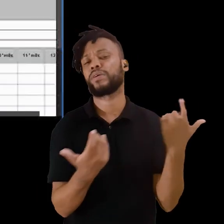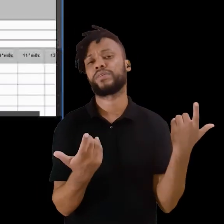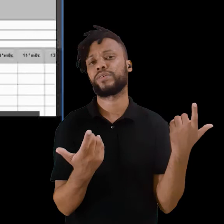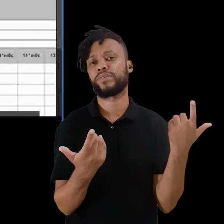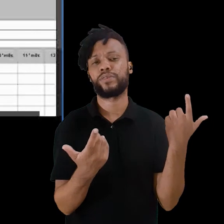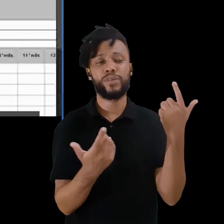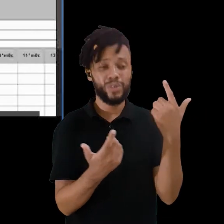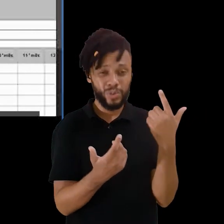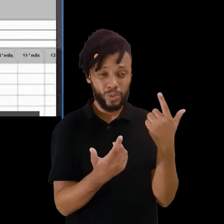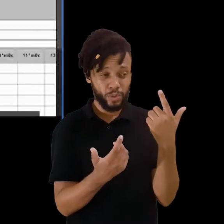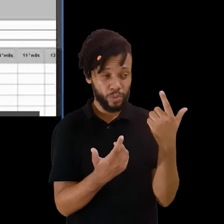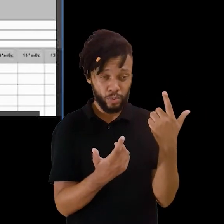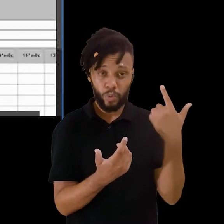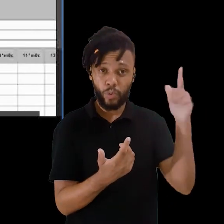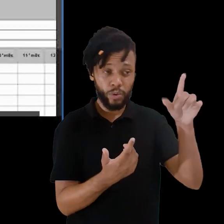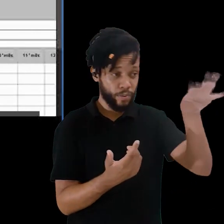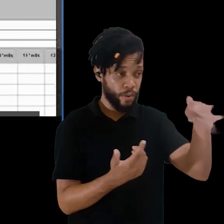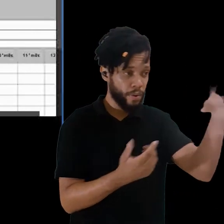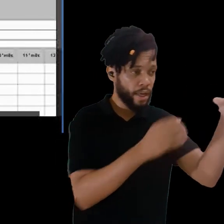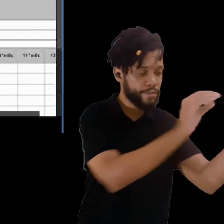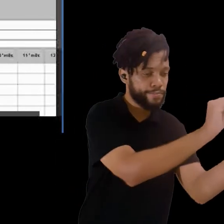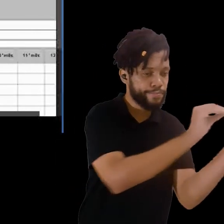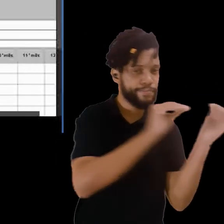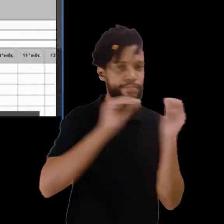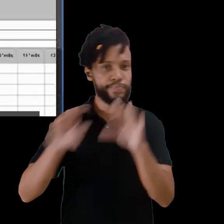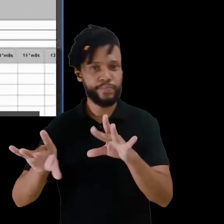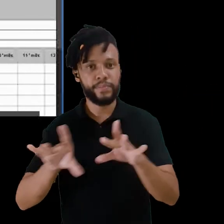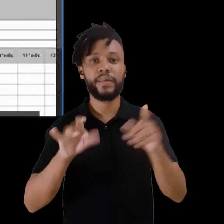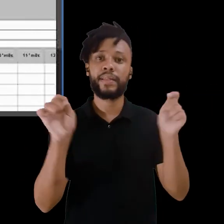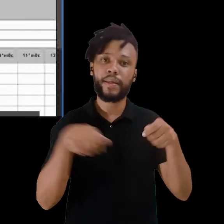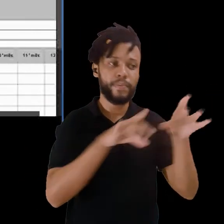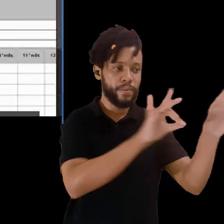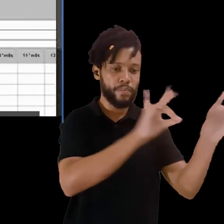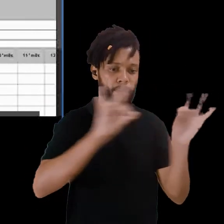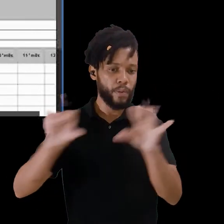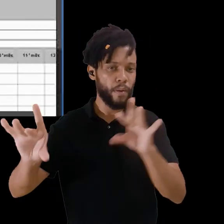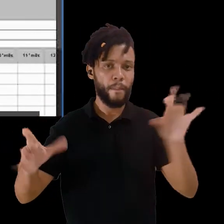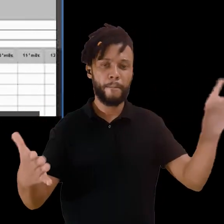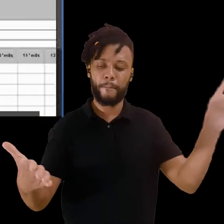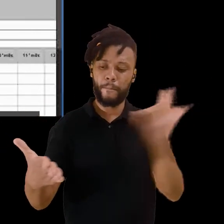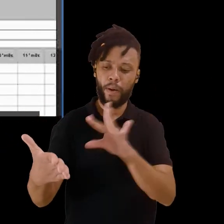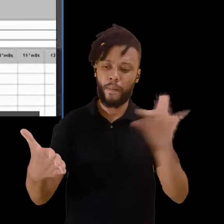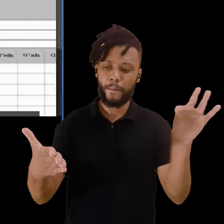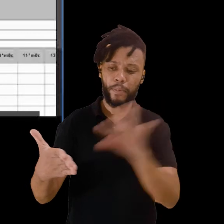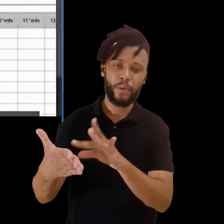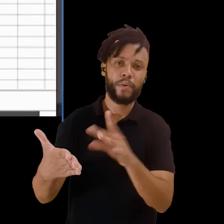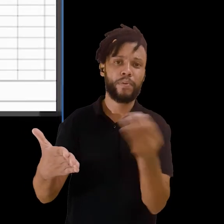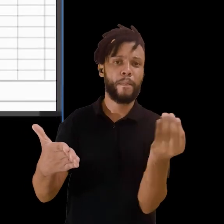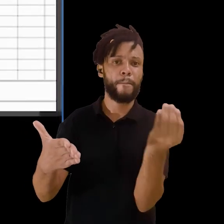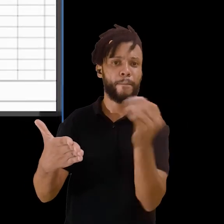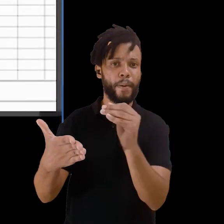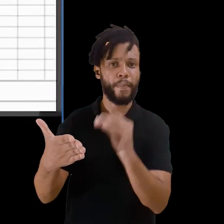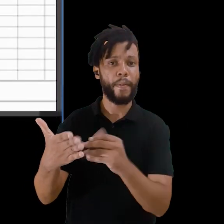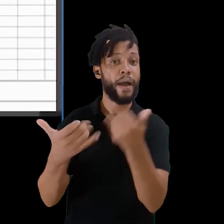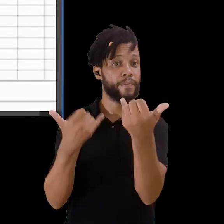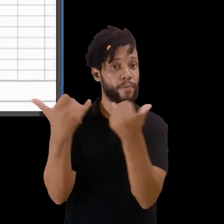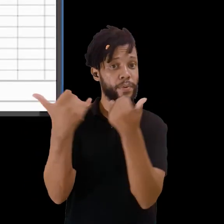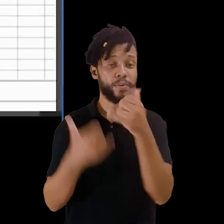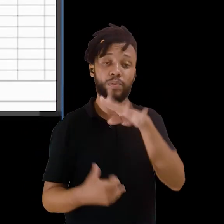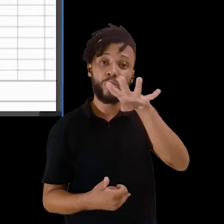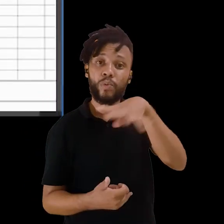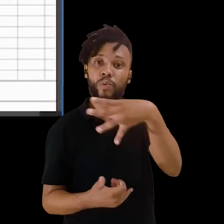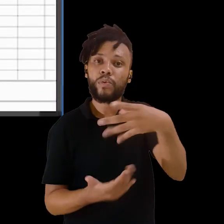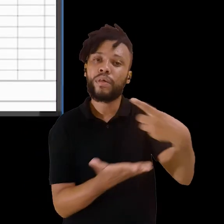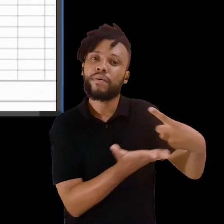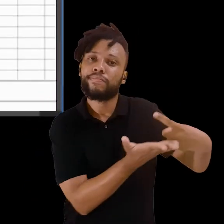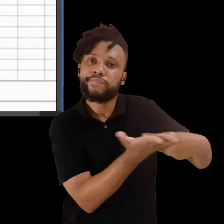outro formulário, né, para colocar aqui. Você copia e cola para cá e aqui você coloca as informações do seu